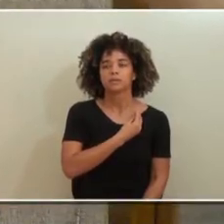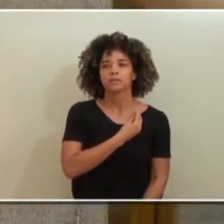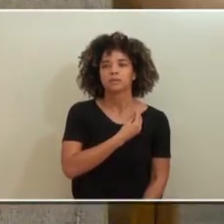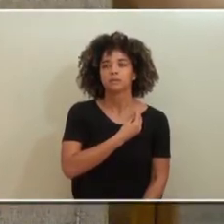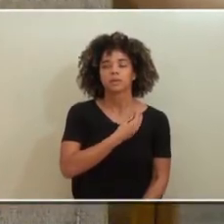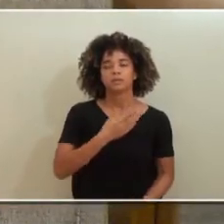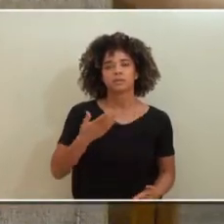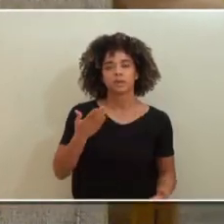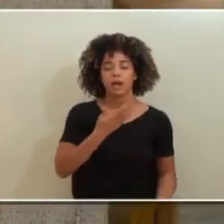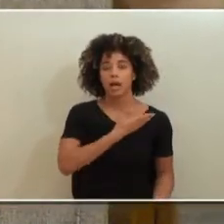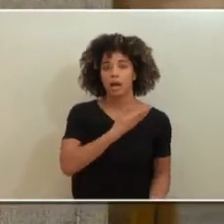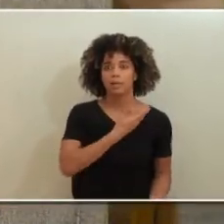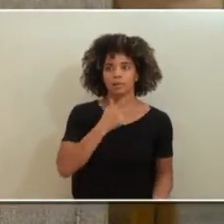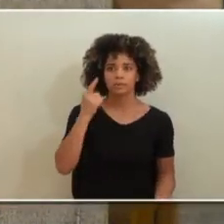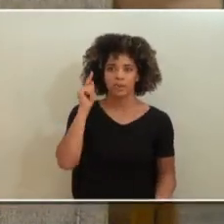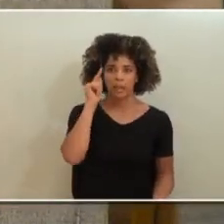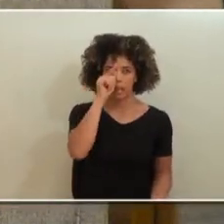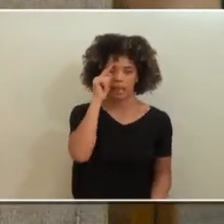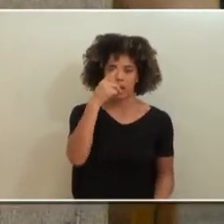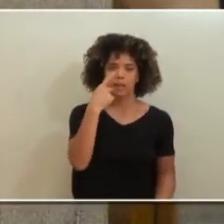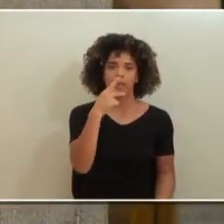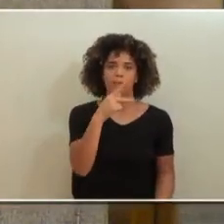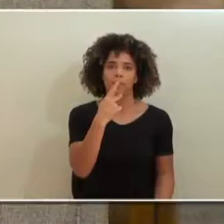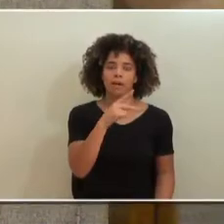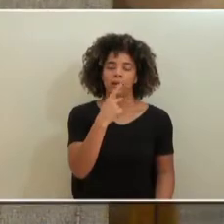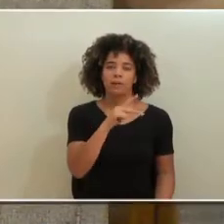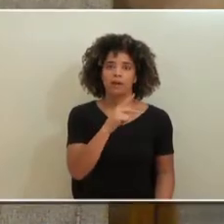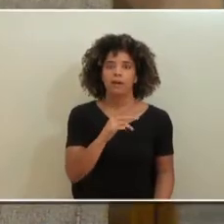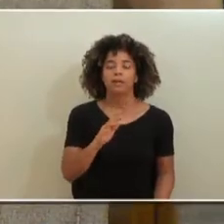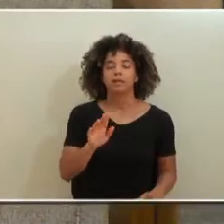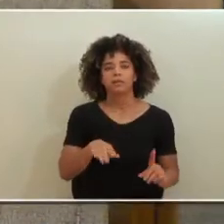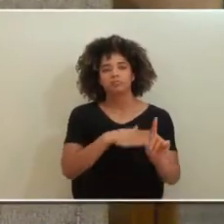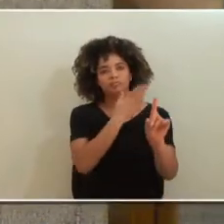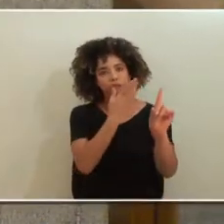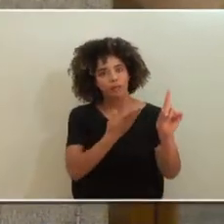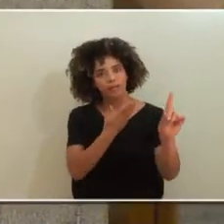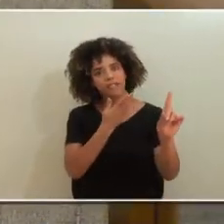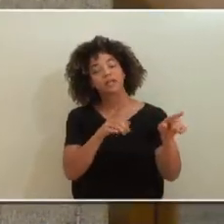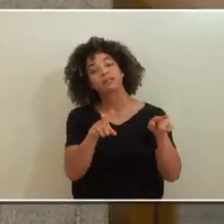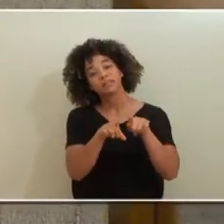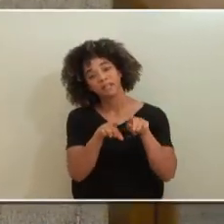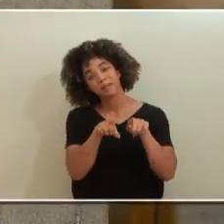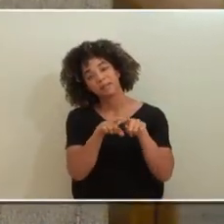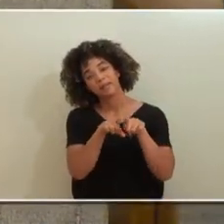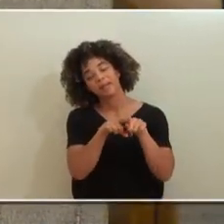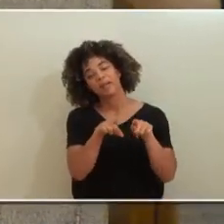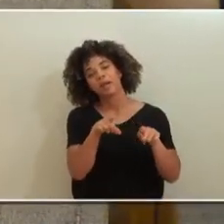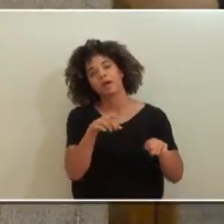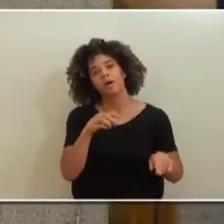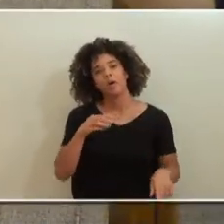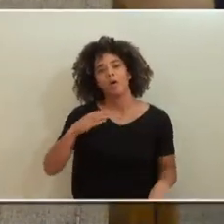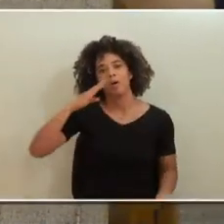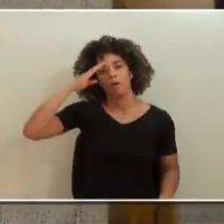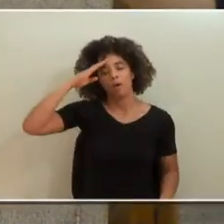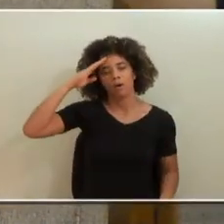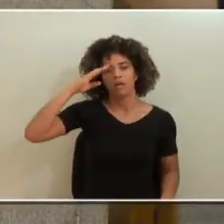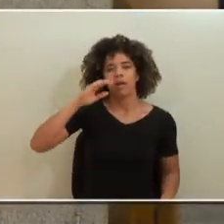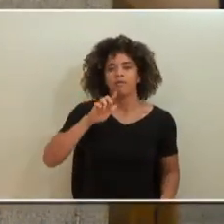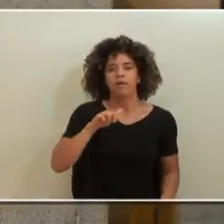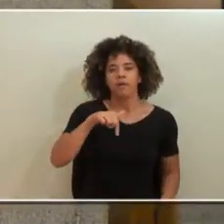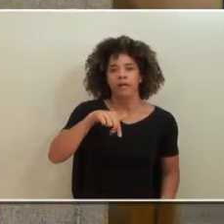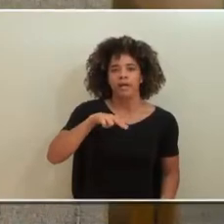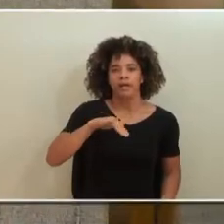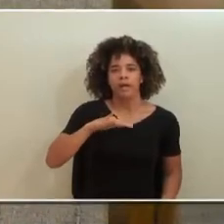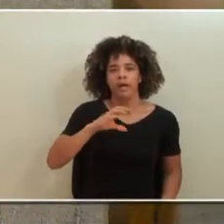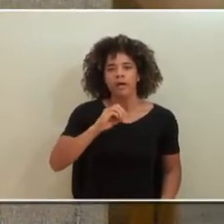aqui presentes, prestigiando também o chefe Kiko. E falar de agradecimento, né?